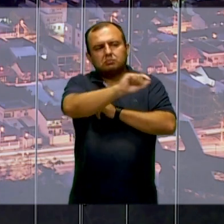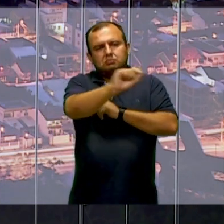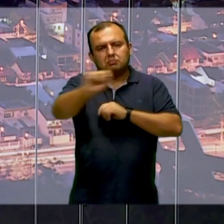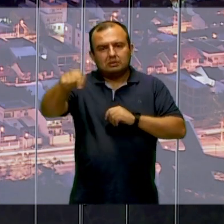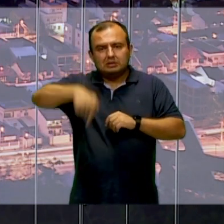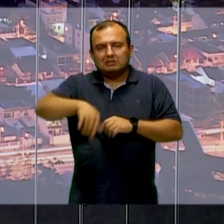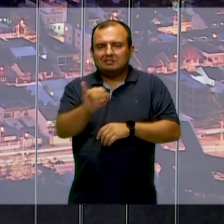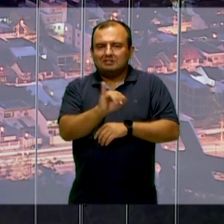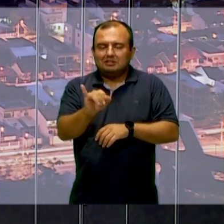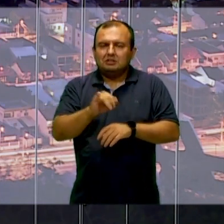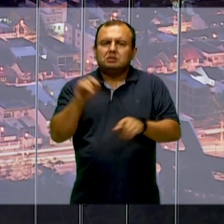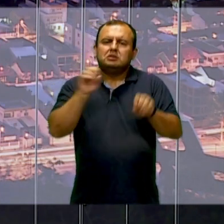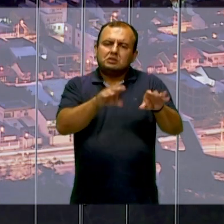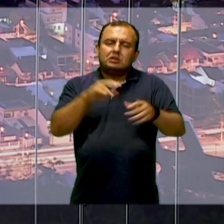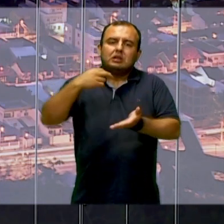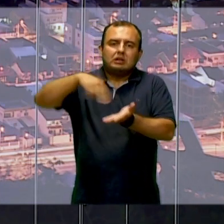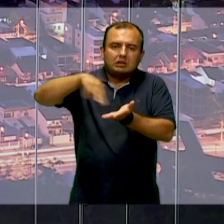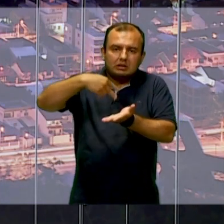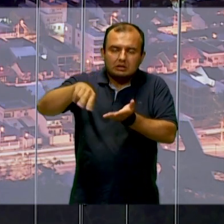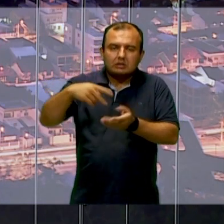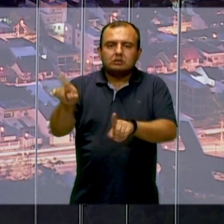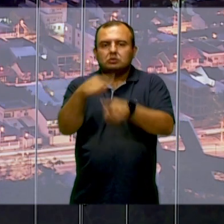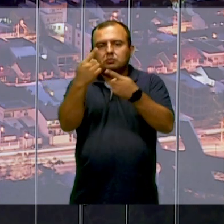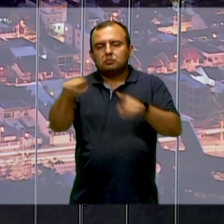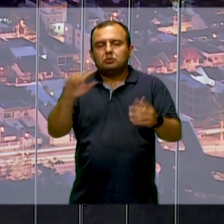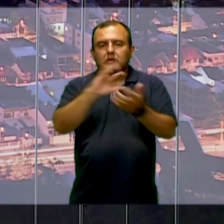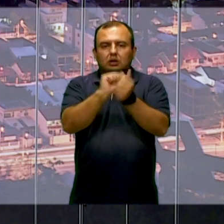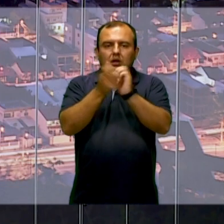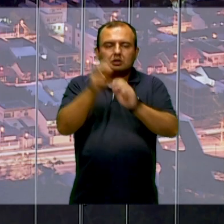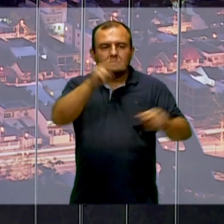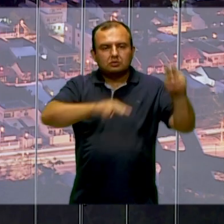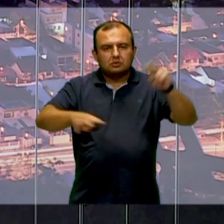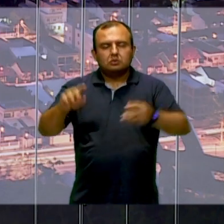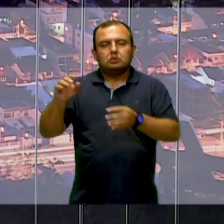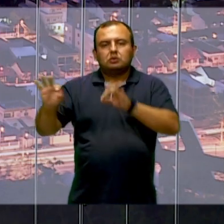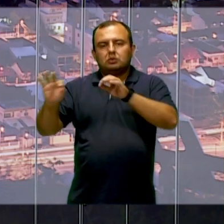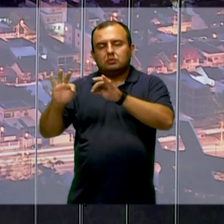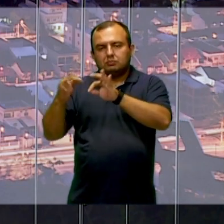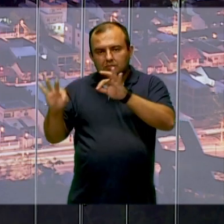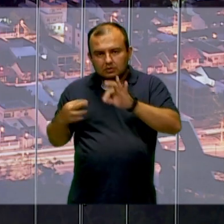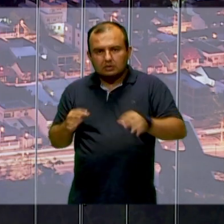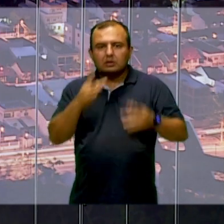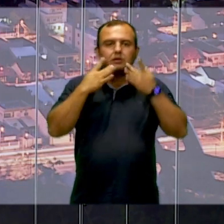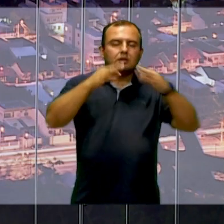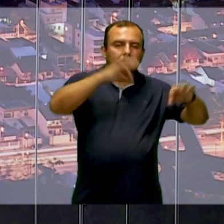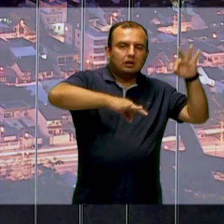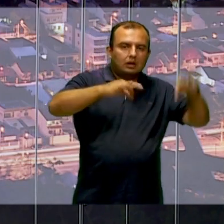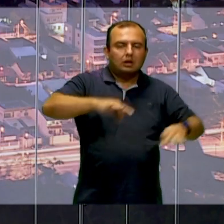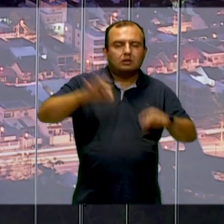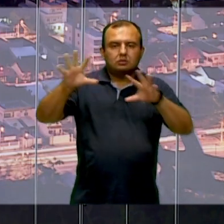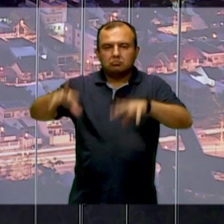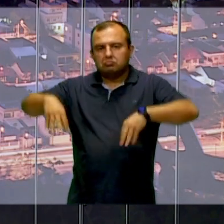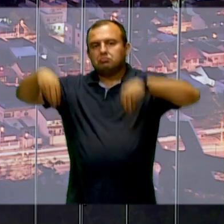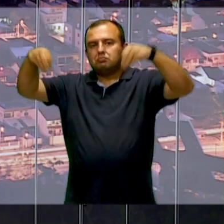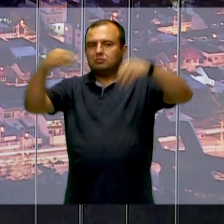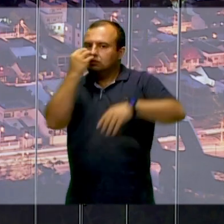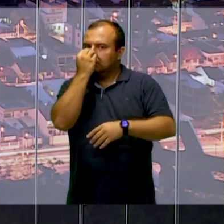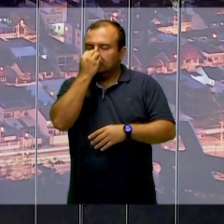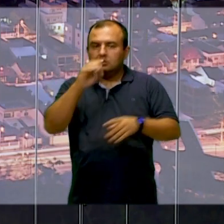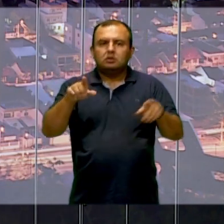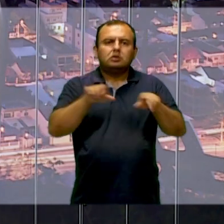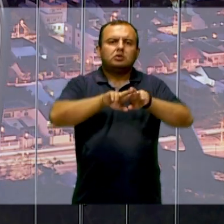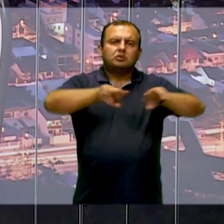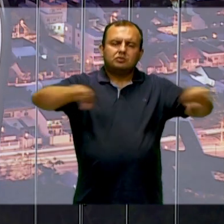para ministrar dança, música, artes visuais, artesanato, teatro e circo, audiovisuais,